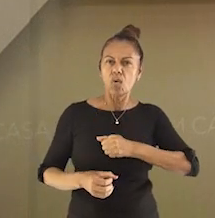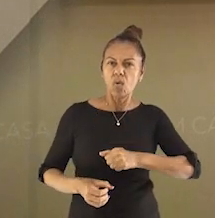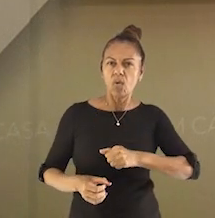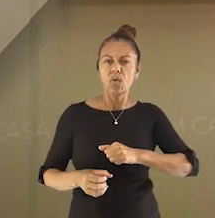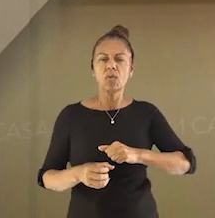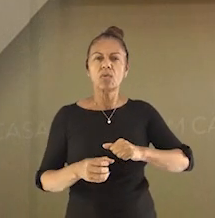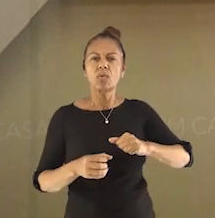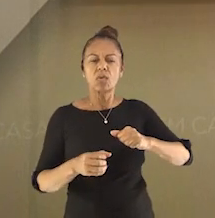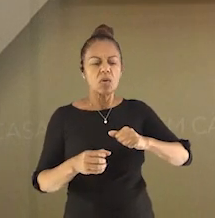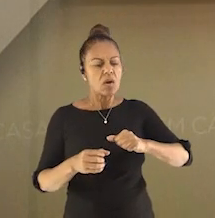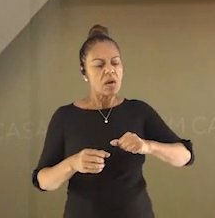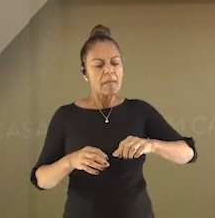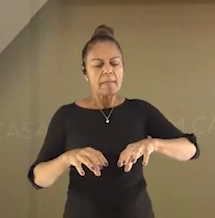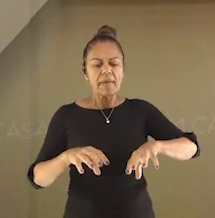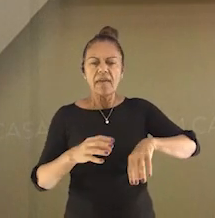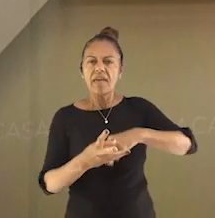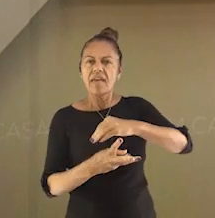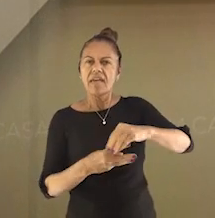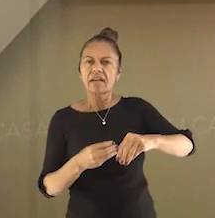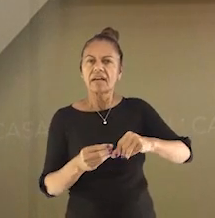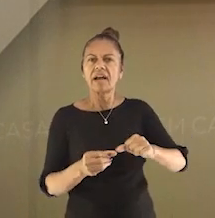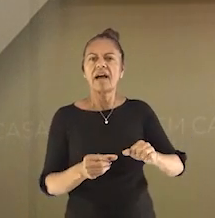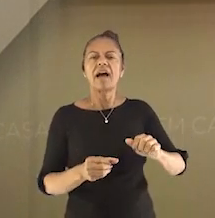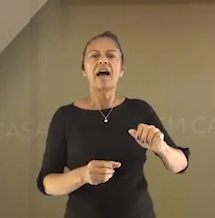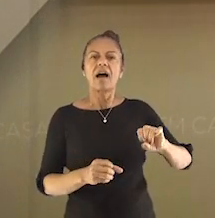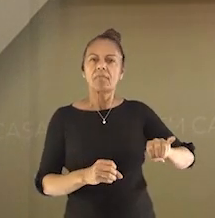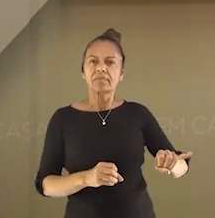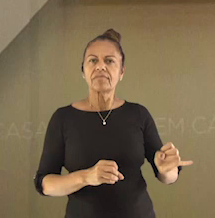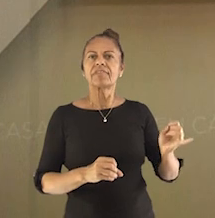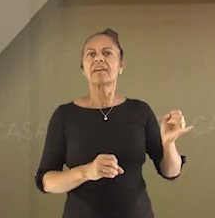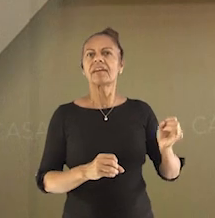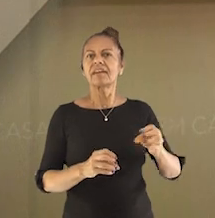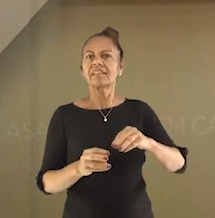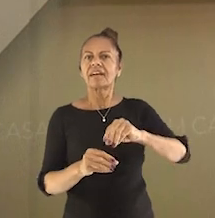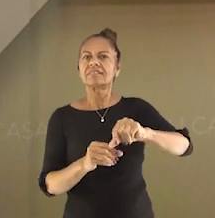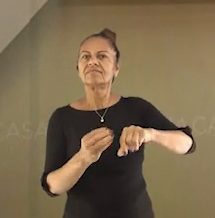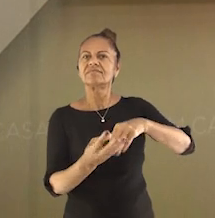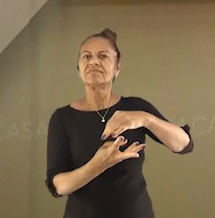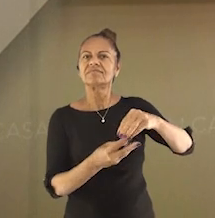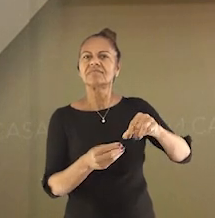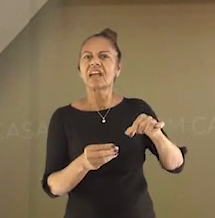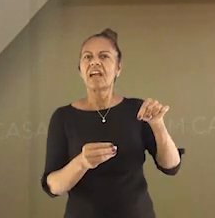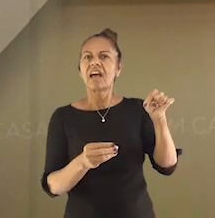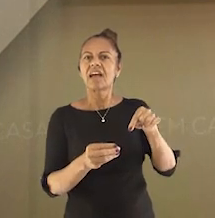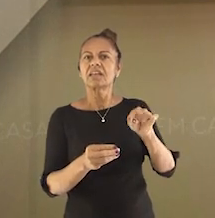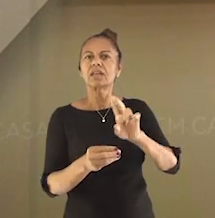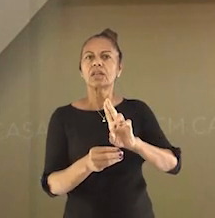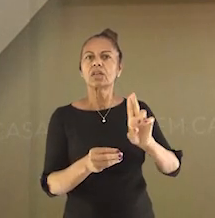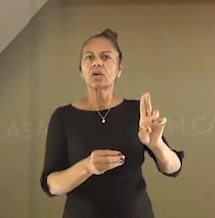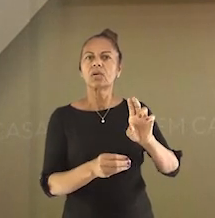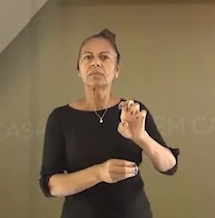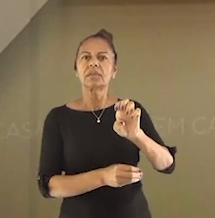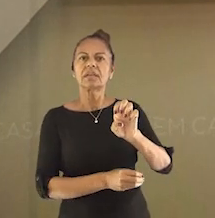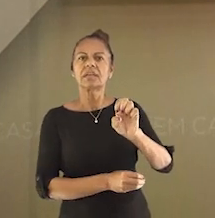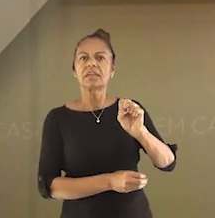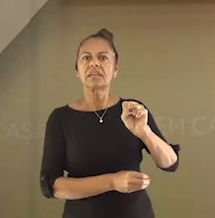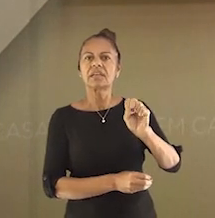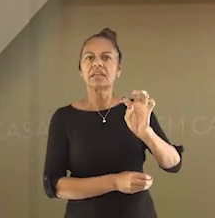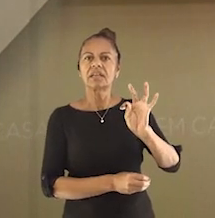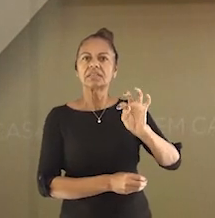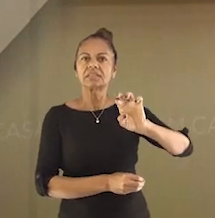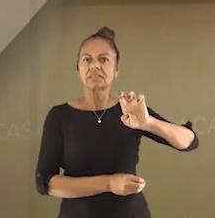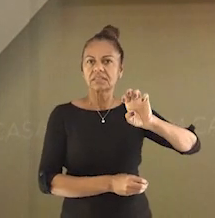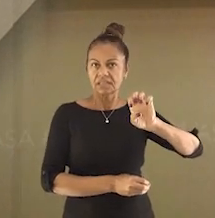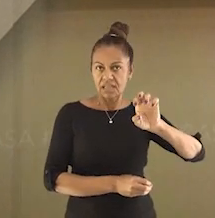pessoas costumam utilizar as fezes de animais para a nutrição do solo. Essas fezes são chamadas de